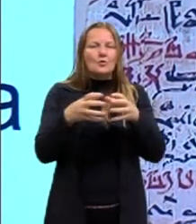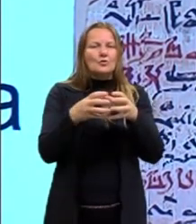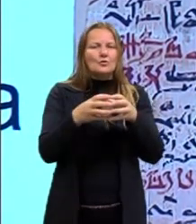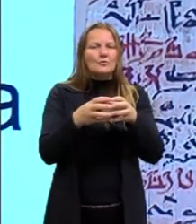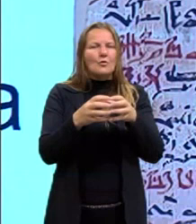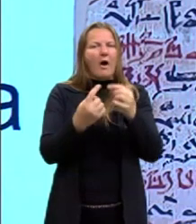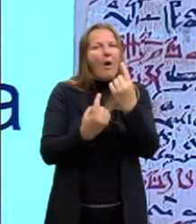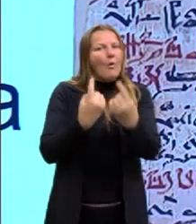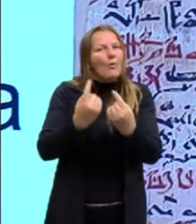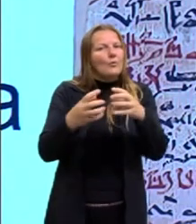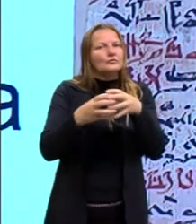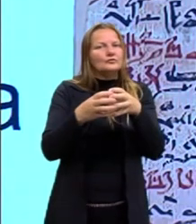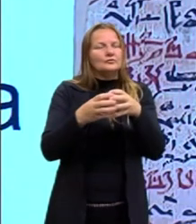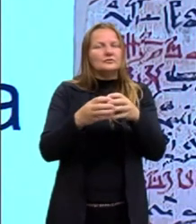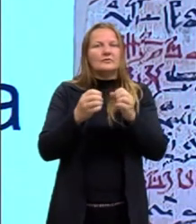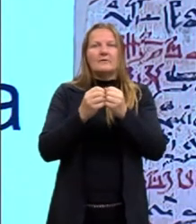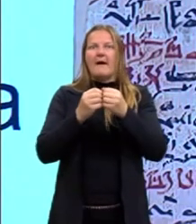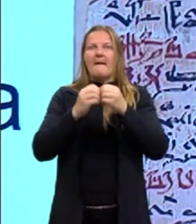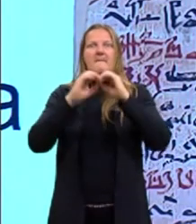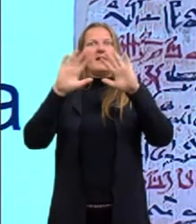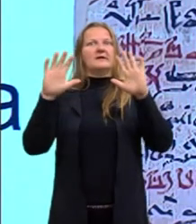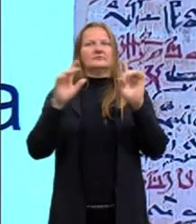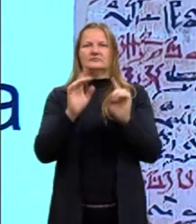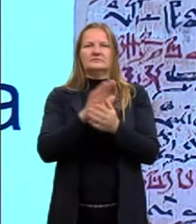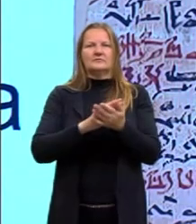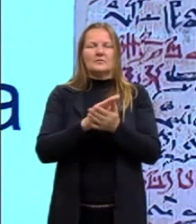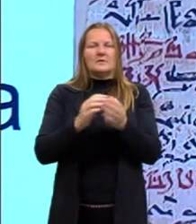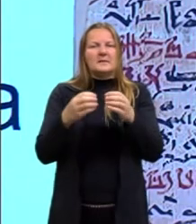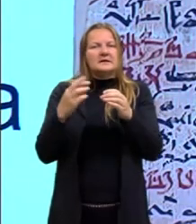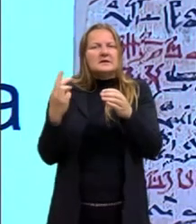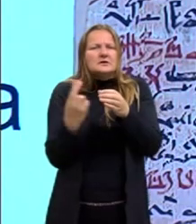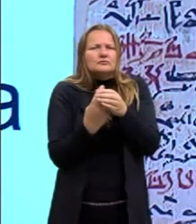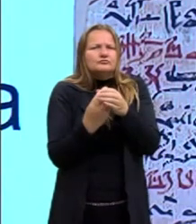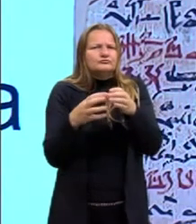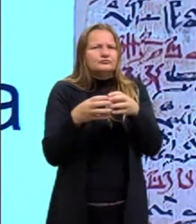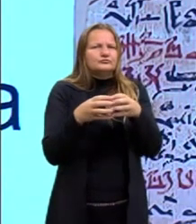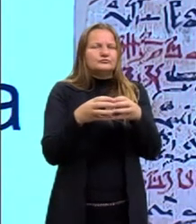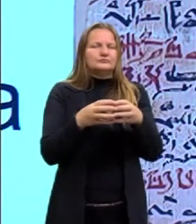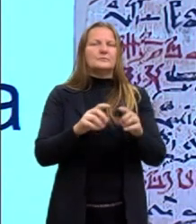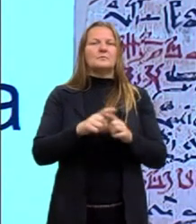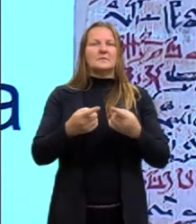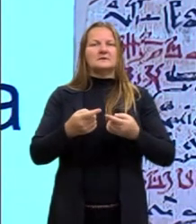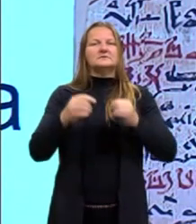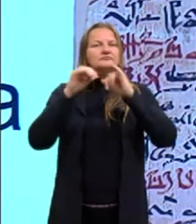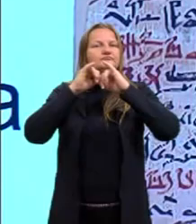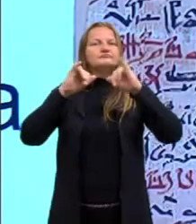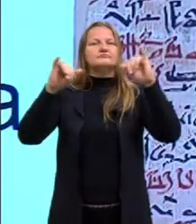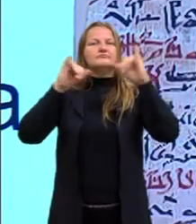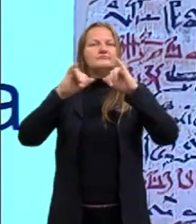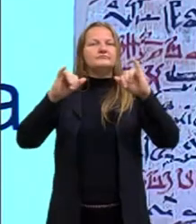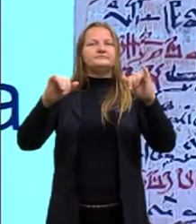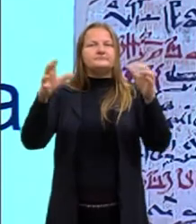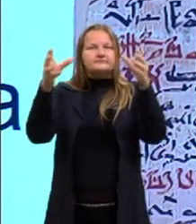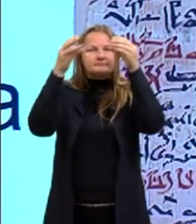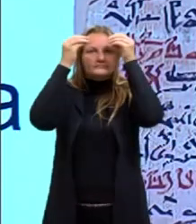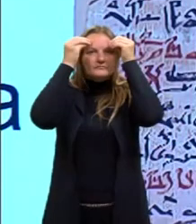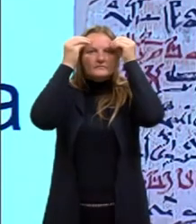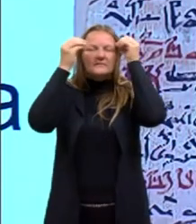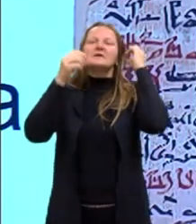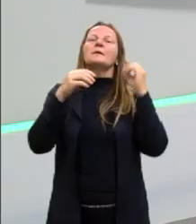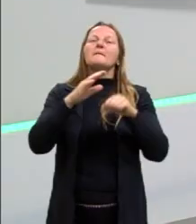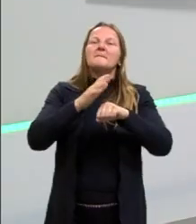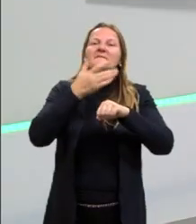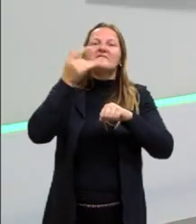restringidos do que hoje mas ainda assim o conhecimento se transportava né de maneira mais fácil